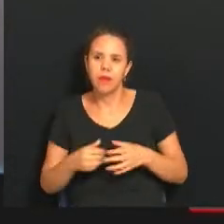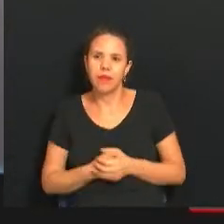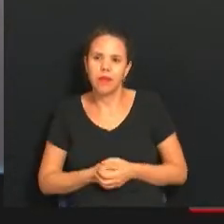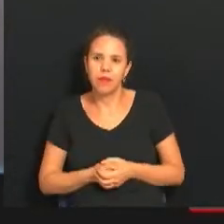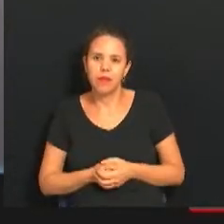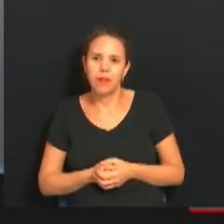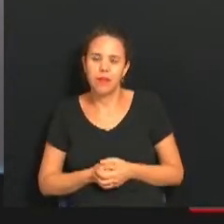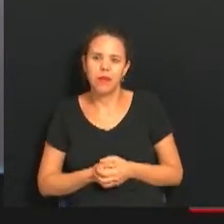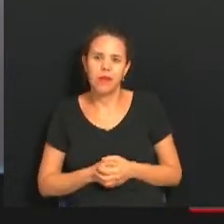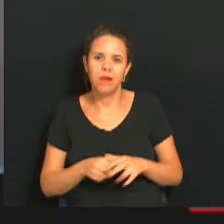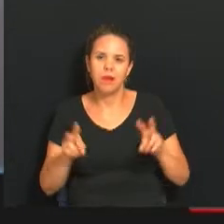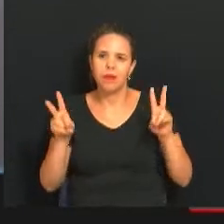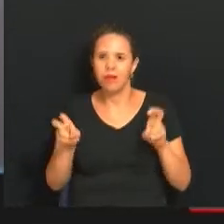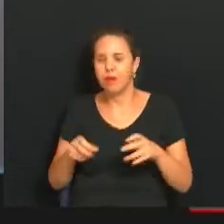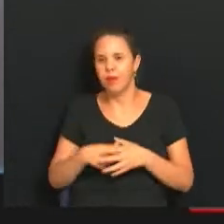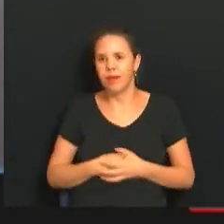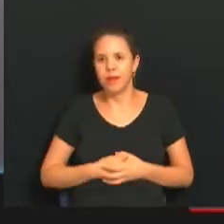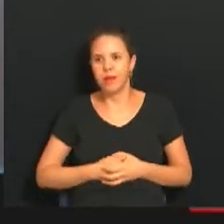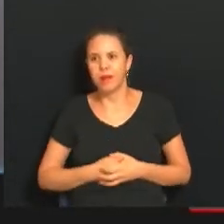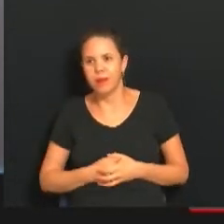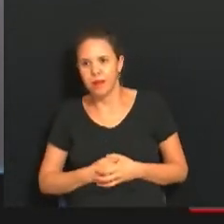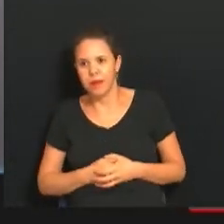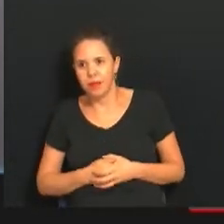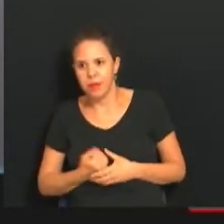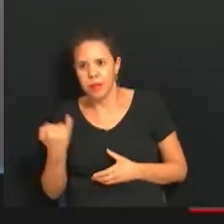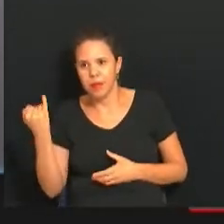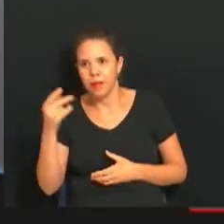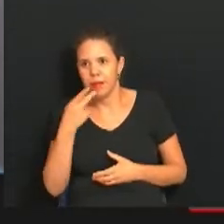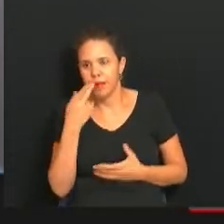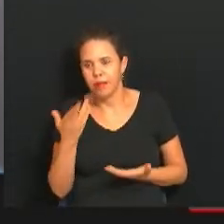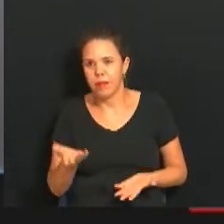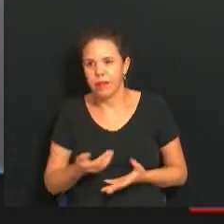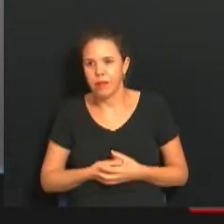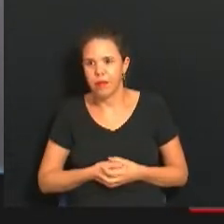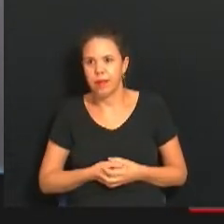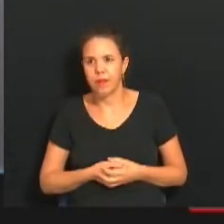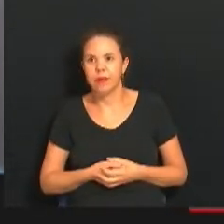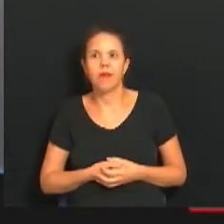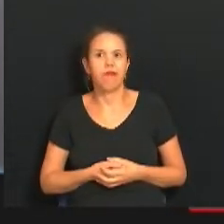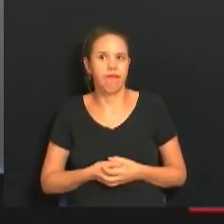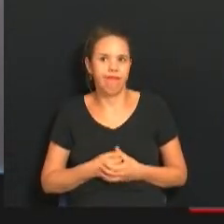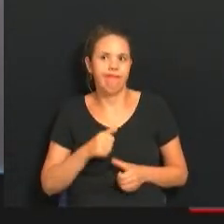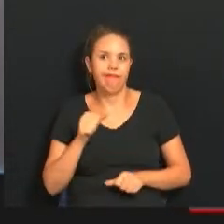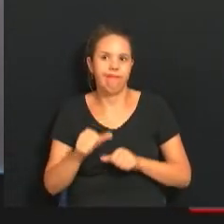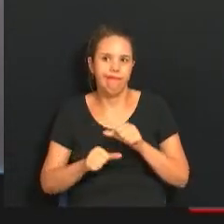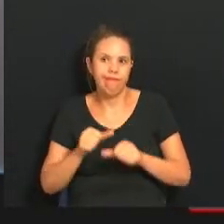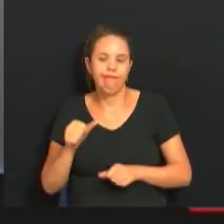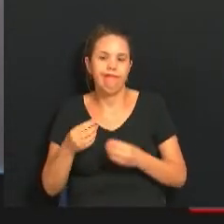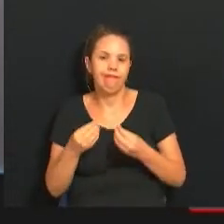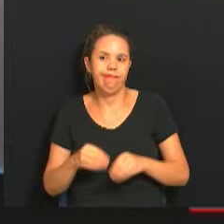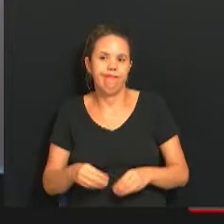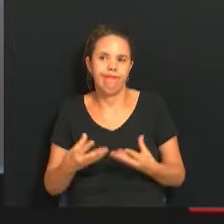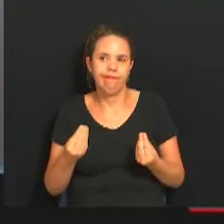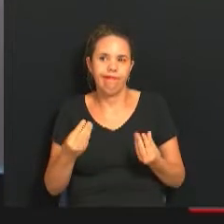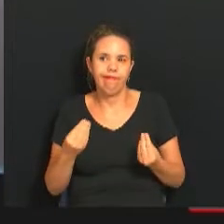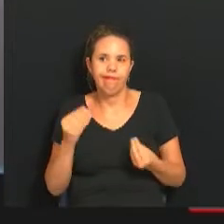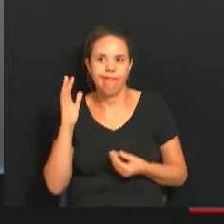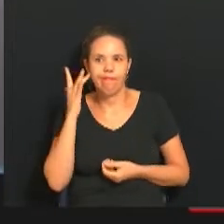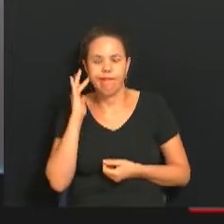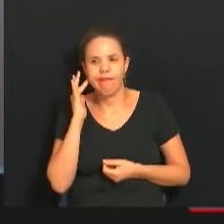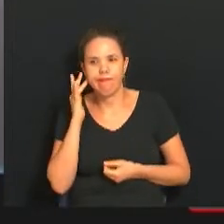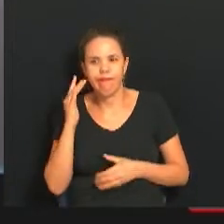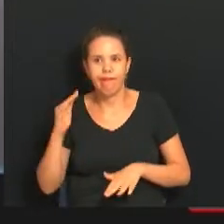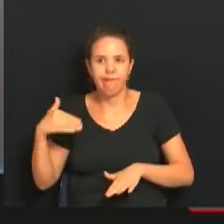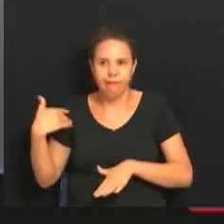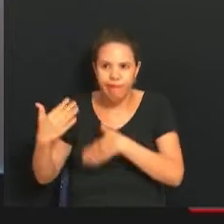desse tema, né? Que é um tema tão importante que, como você disse, nos impacta tanto, né? Eu acho que à